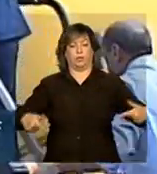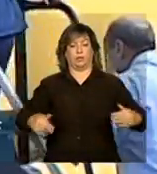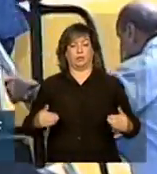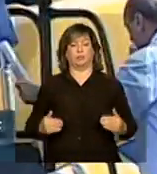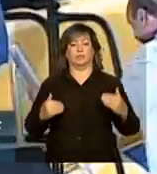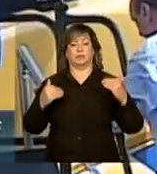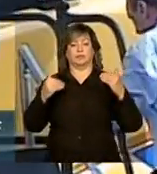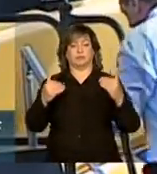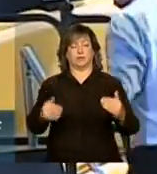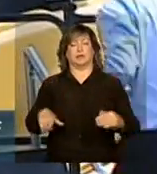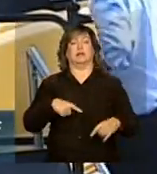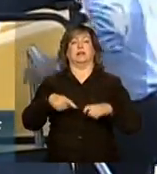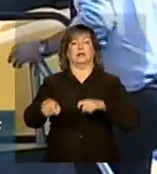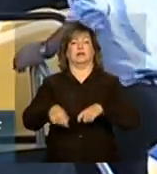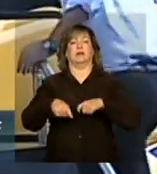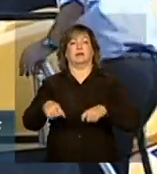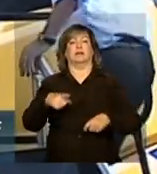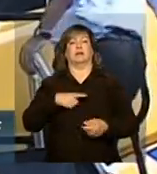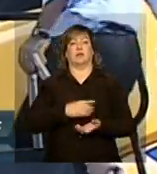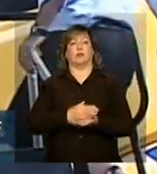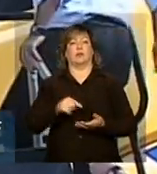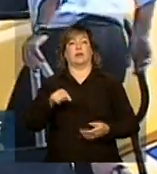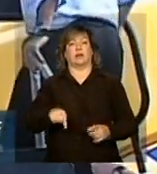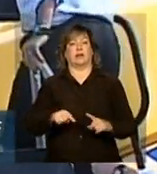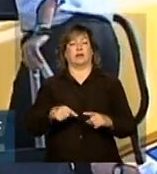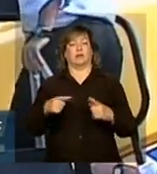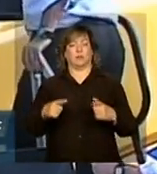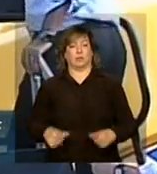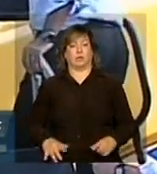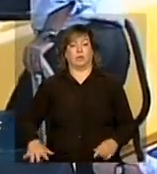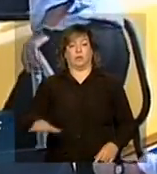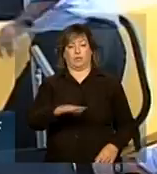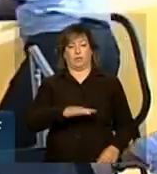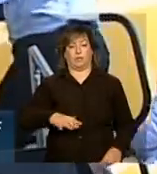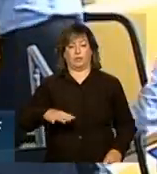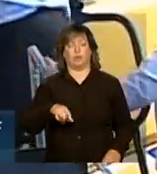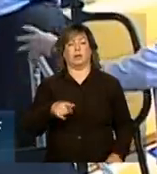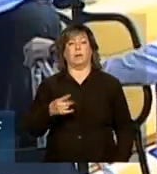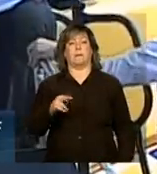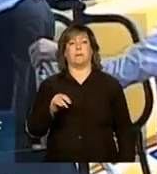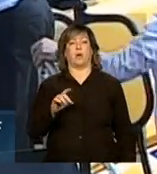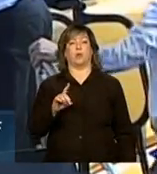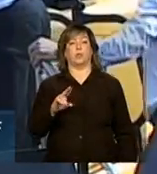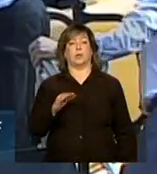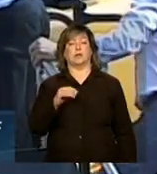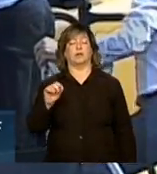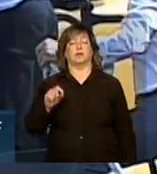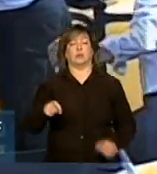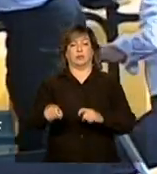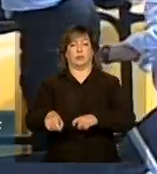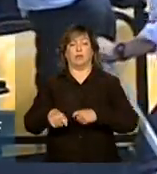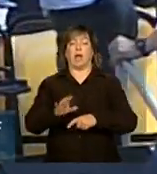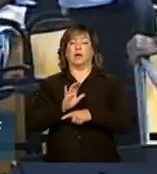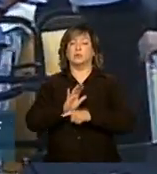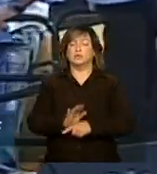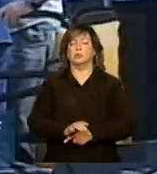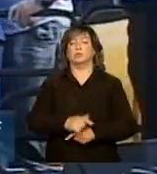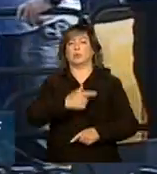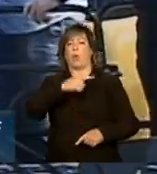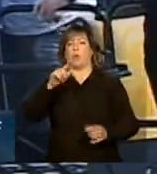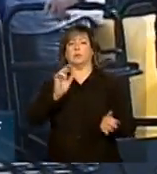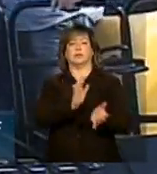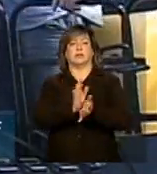que a agricultura tem dado à região claro que a produção agrícola ela também impulsiona outros setores da